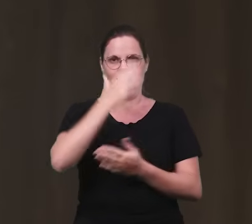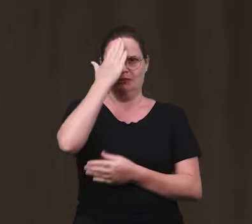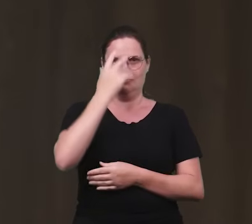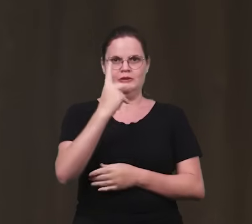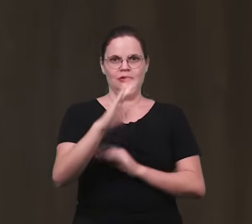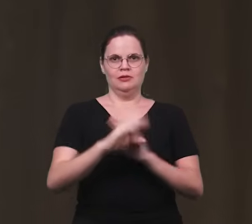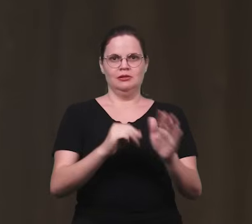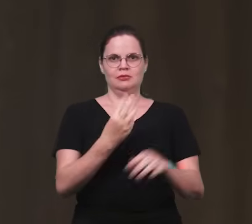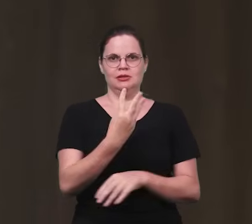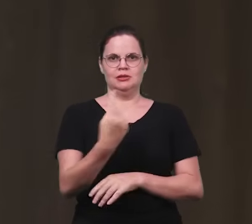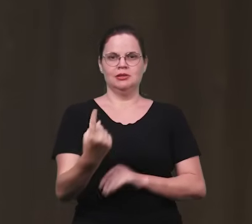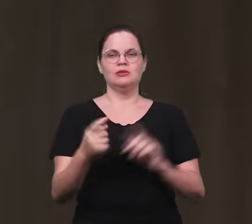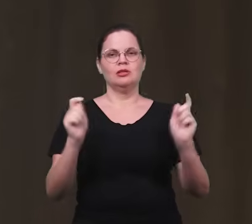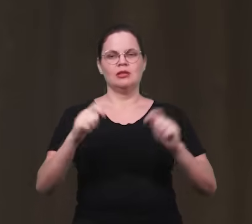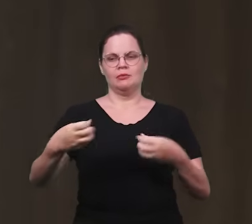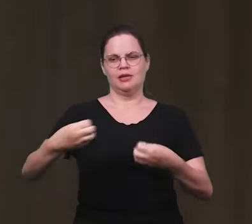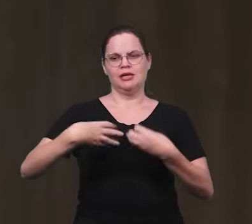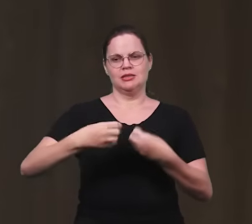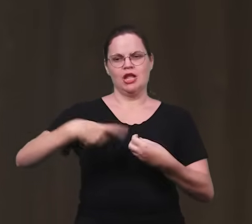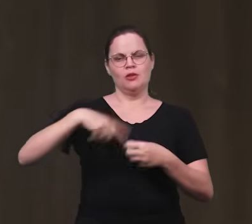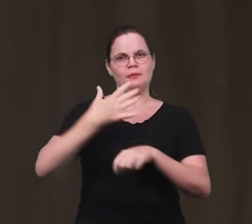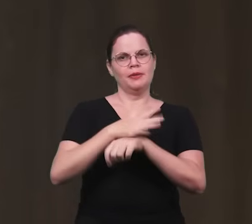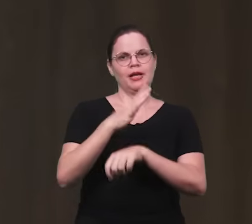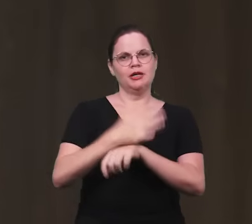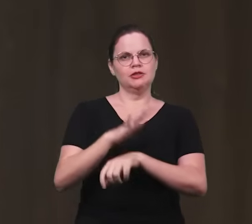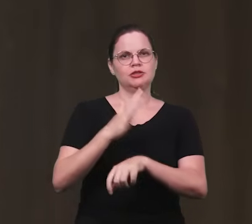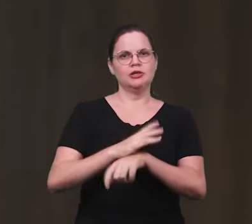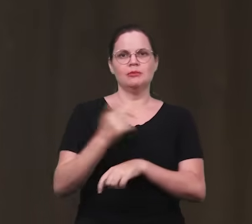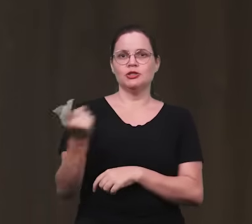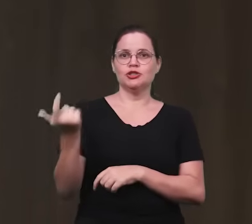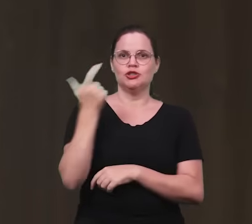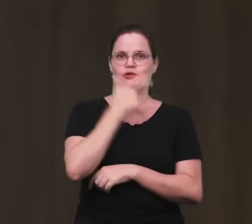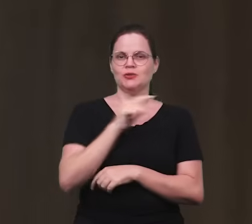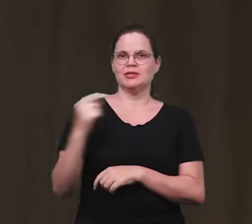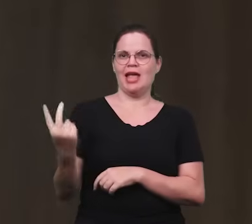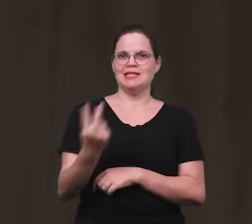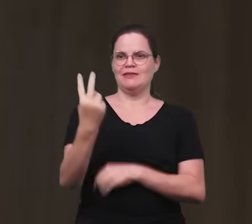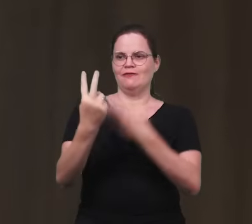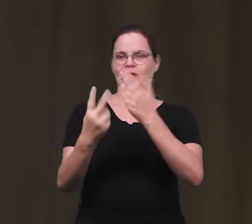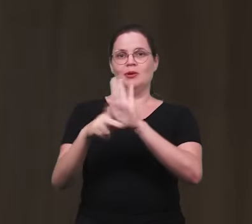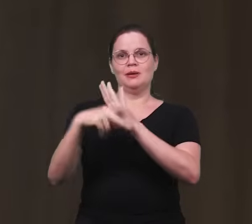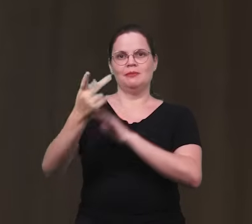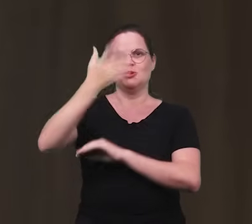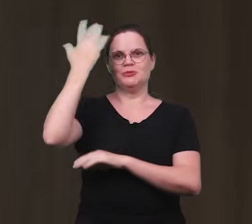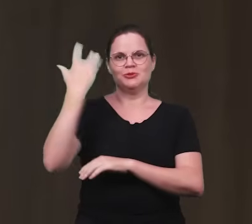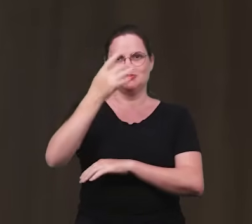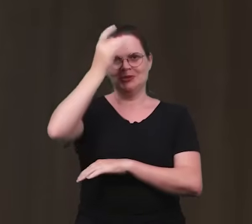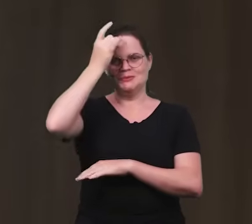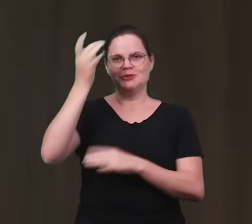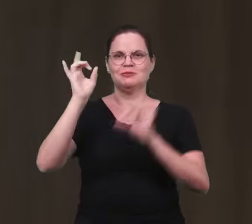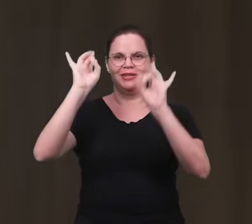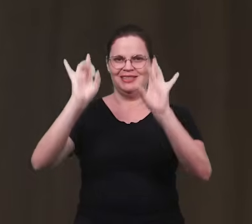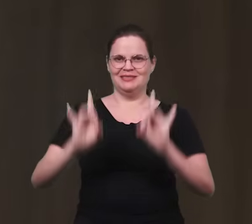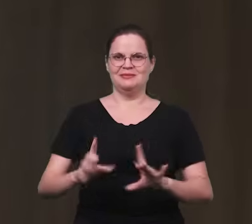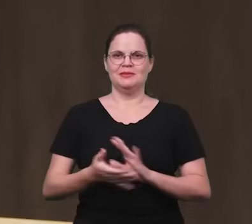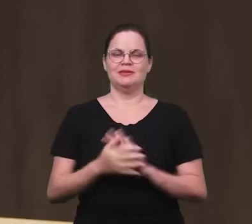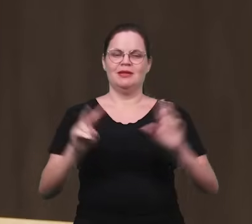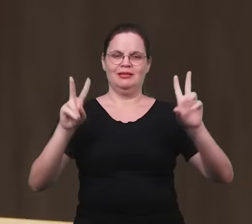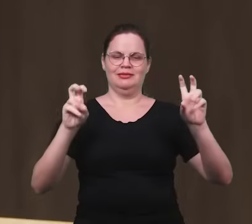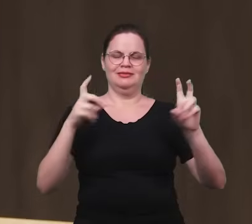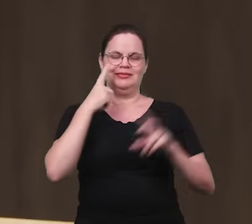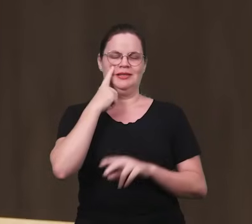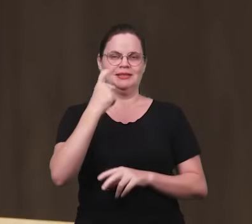aplicáveis à nossa vida, né? Para sermos conduzidas pela virtude do Espírito Santo. Esse é um tema interessante.